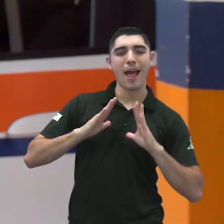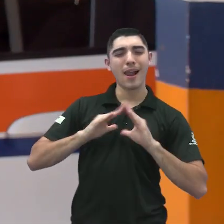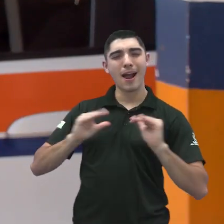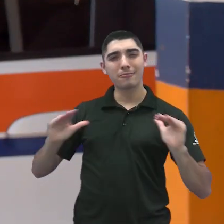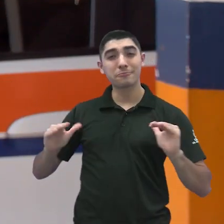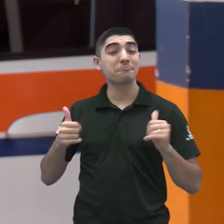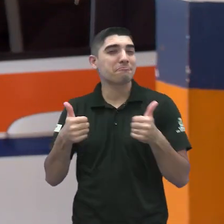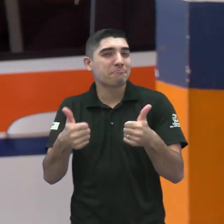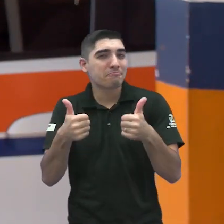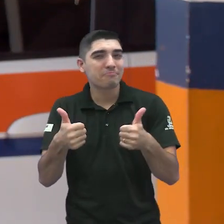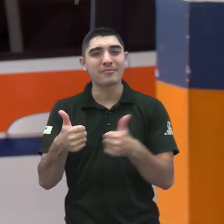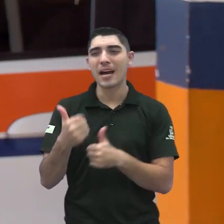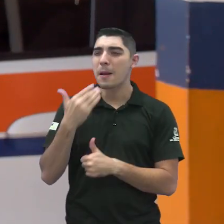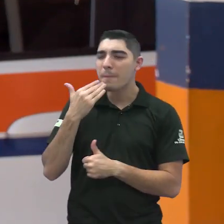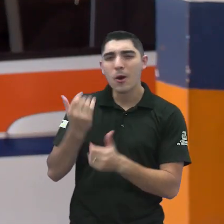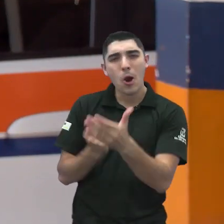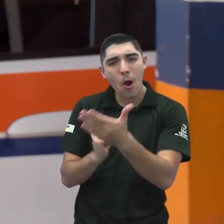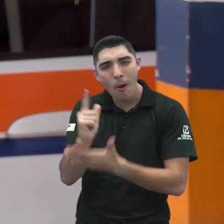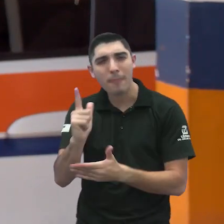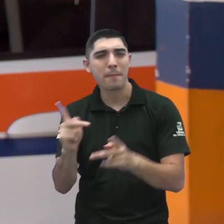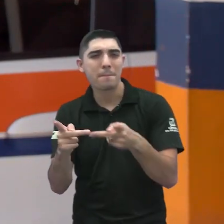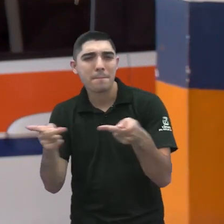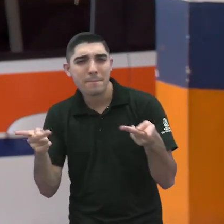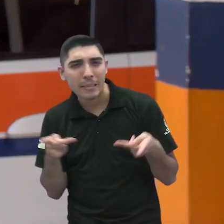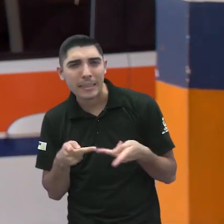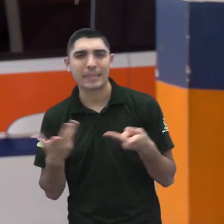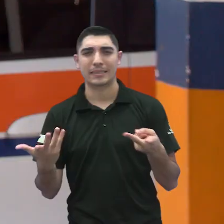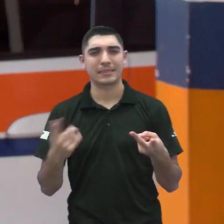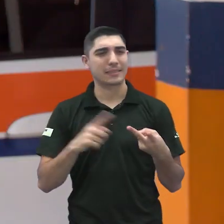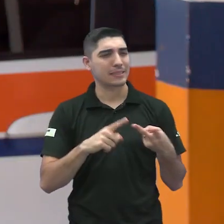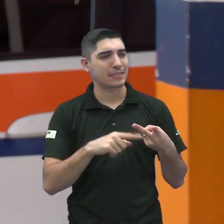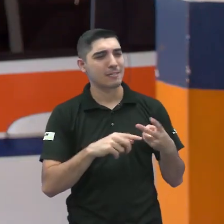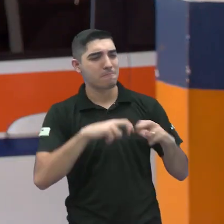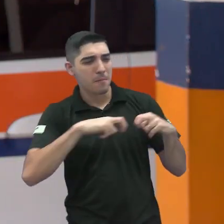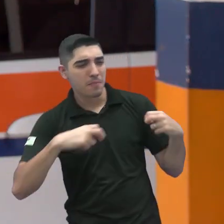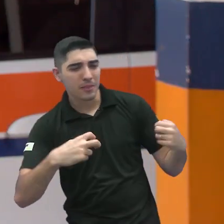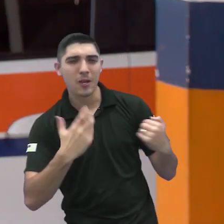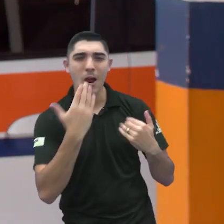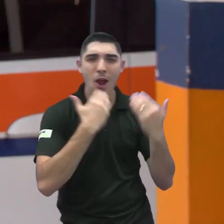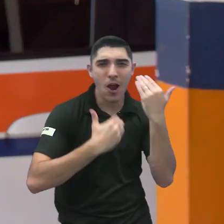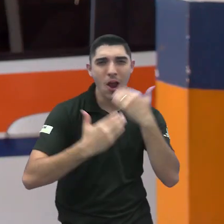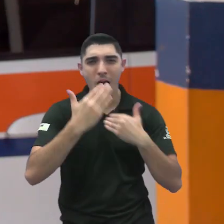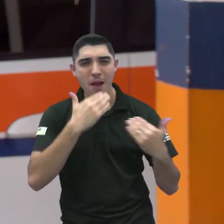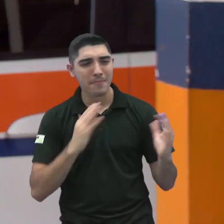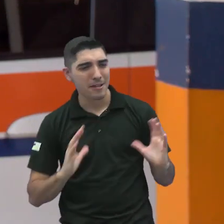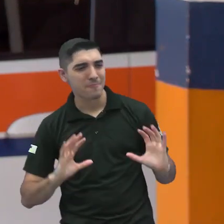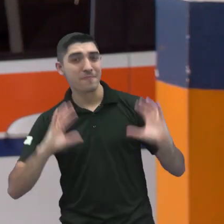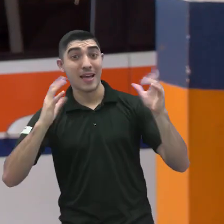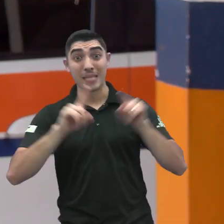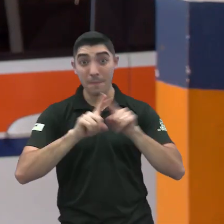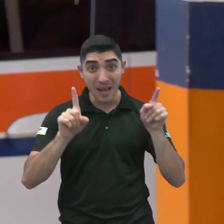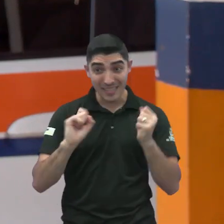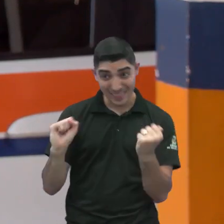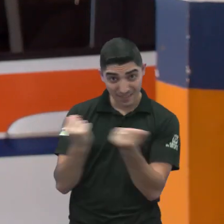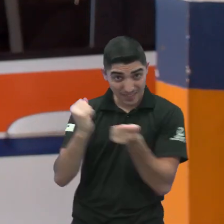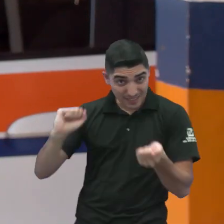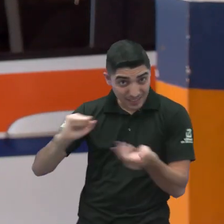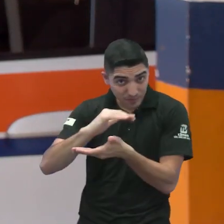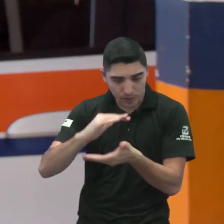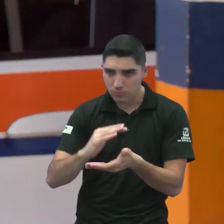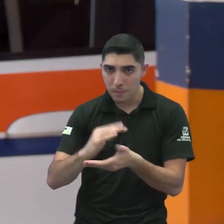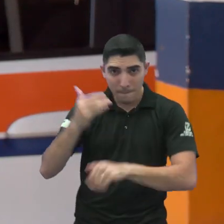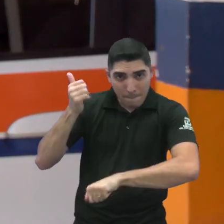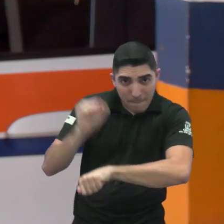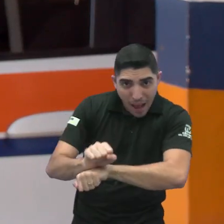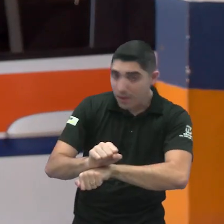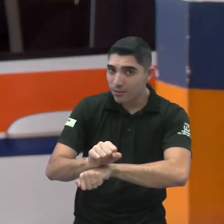momento de calmaria, é óbvio que a gente sempre pede ali uma pizza, faz ali um banquetezinho aqui para a gente se comemorar, mas a Defesa